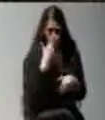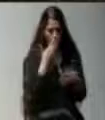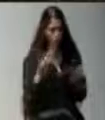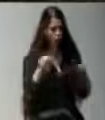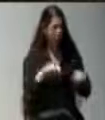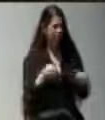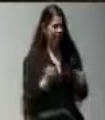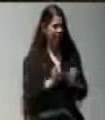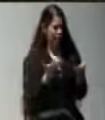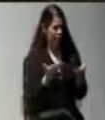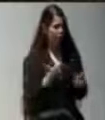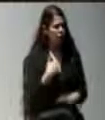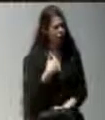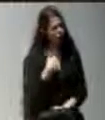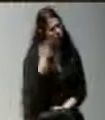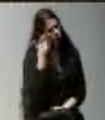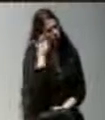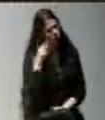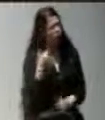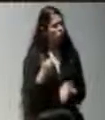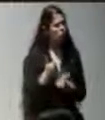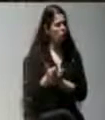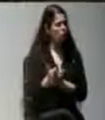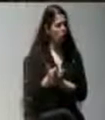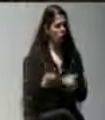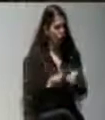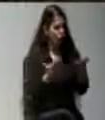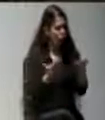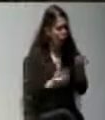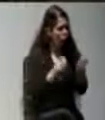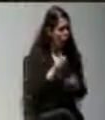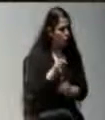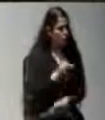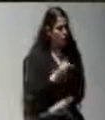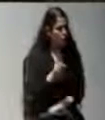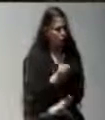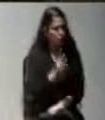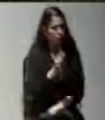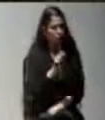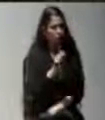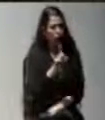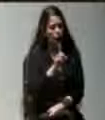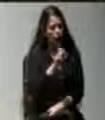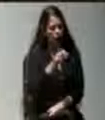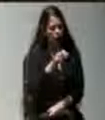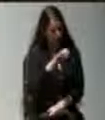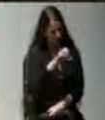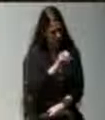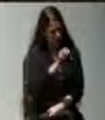estava pensando que nós começamos esse evento com o professor Gaudêncio Frigoto